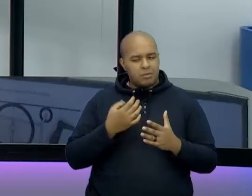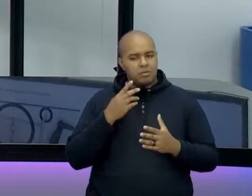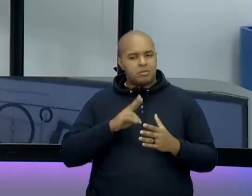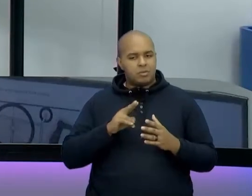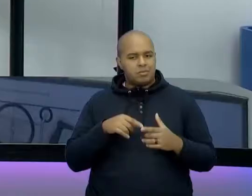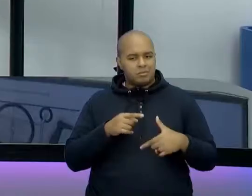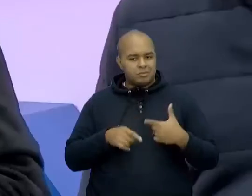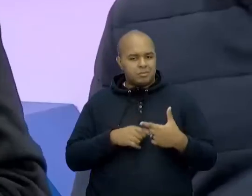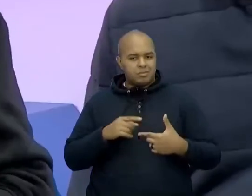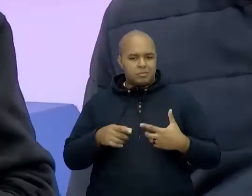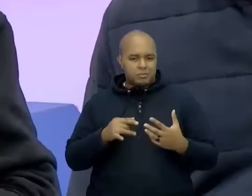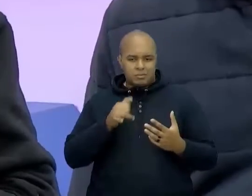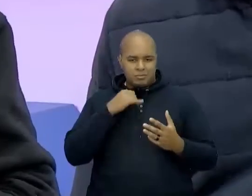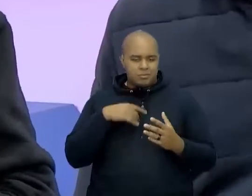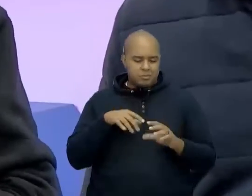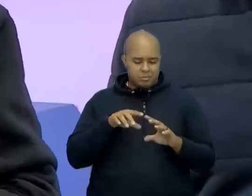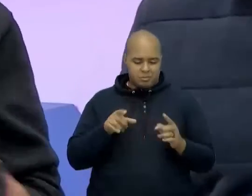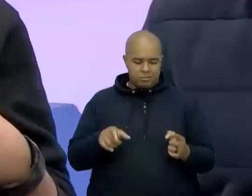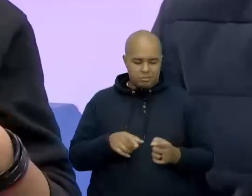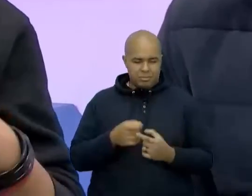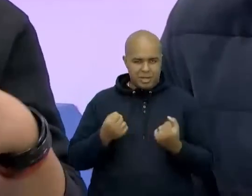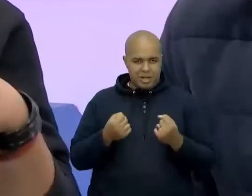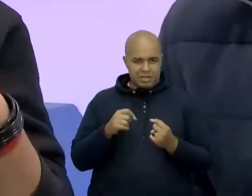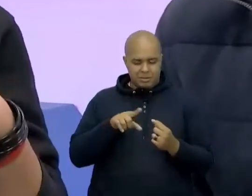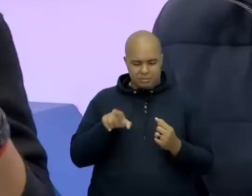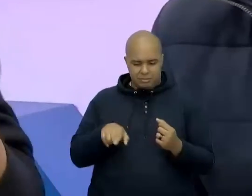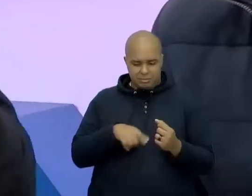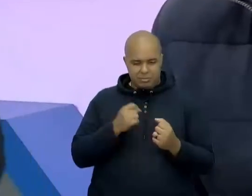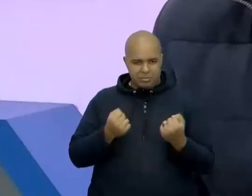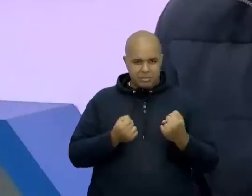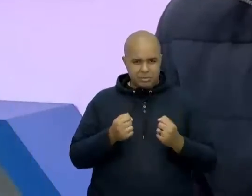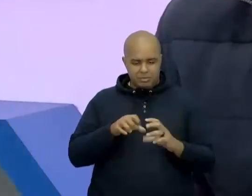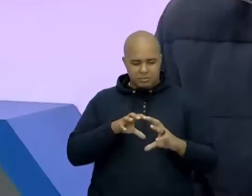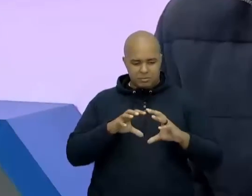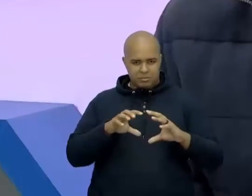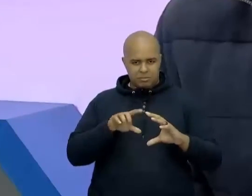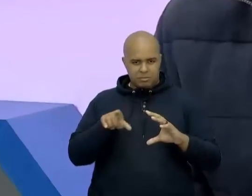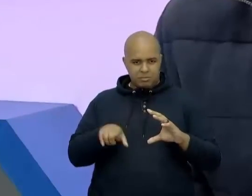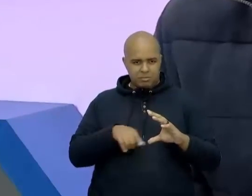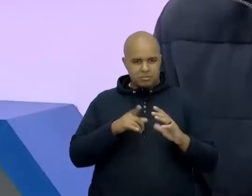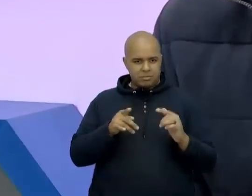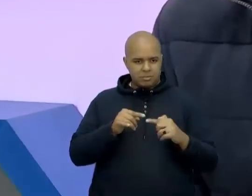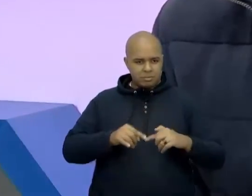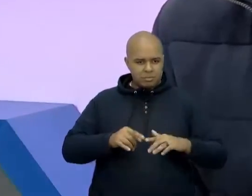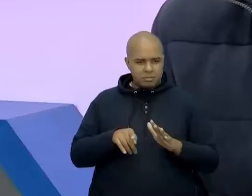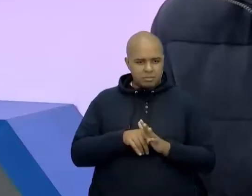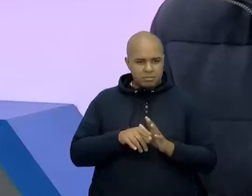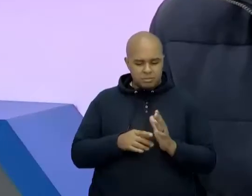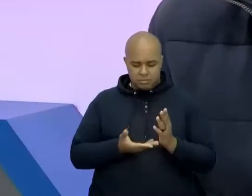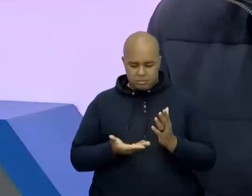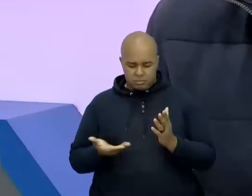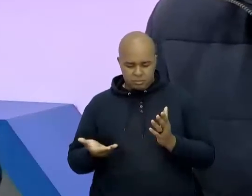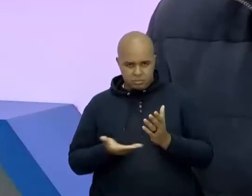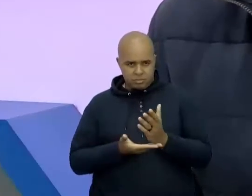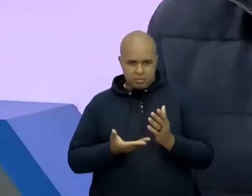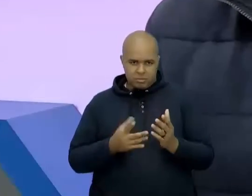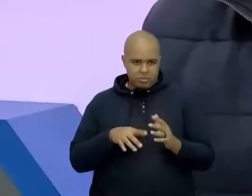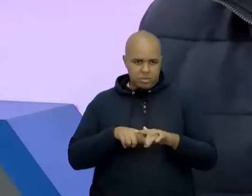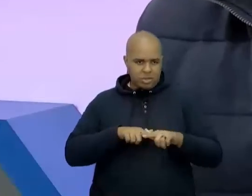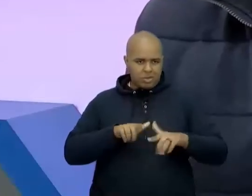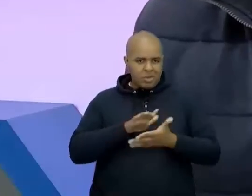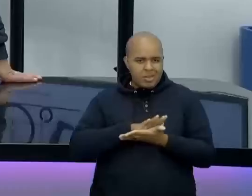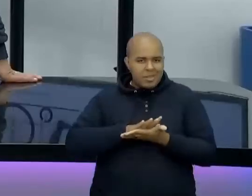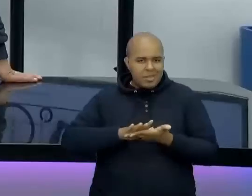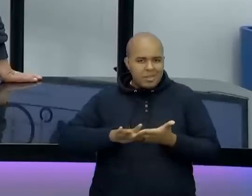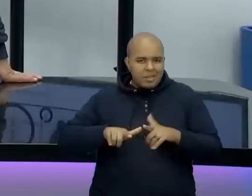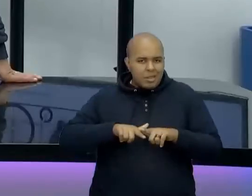uma rotação, como o pneu de carro. O pneu de carro, ele é justamente rugoso, né? E o asfalto também não é super liso,